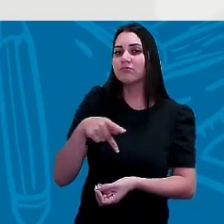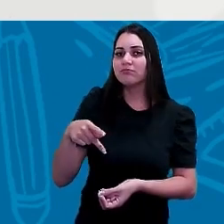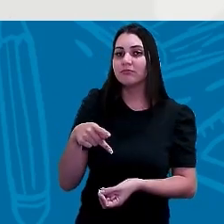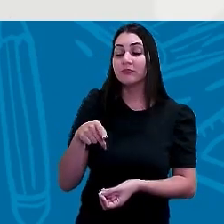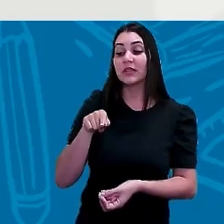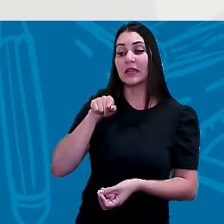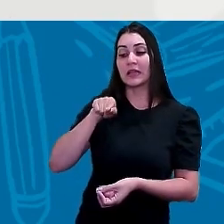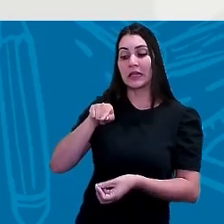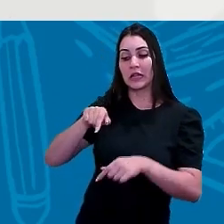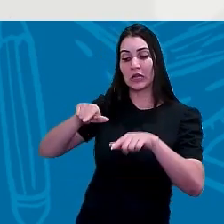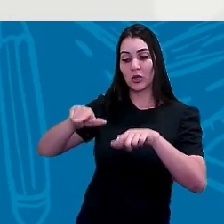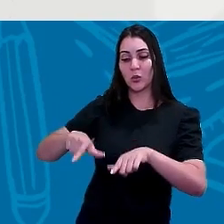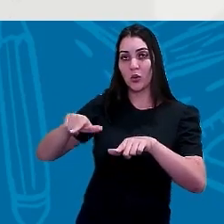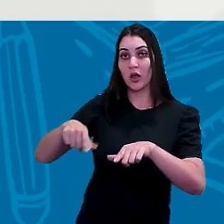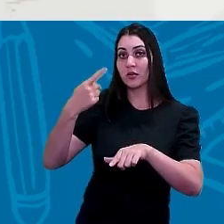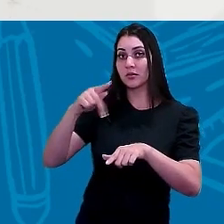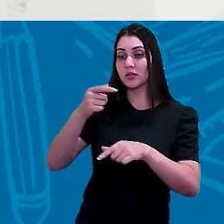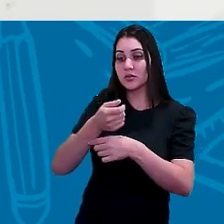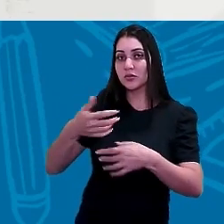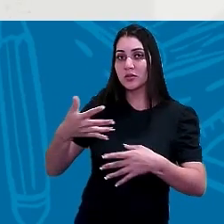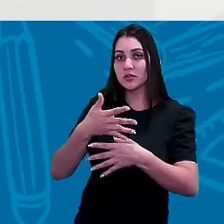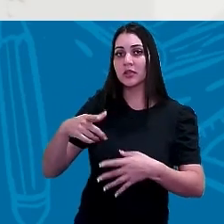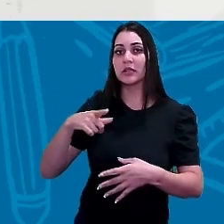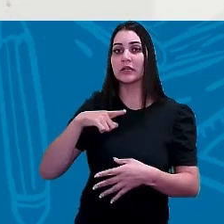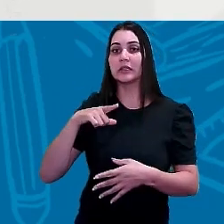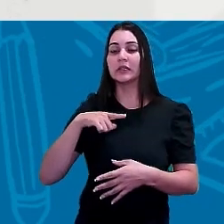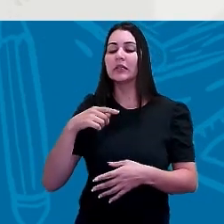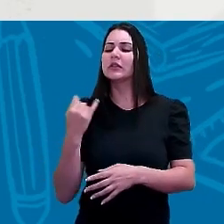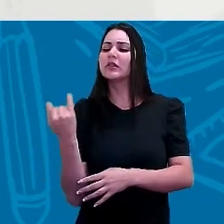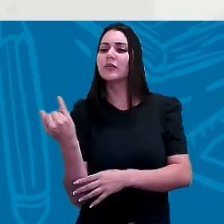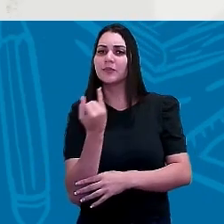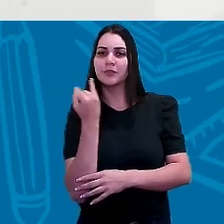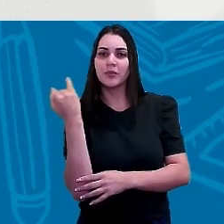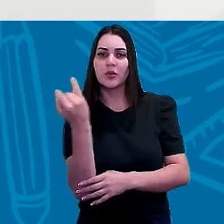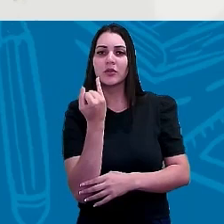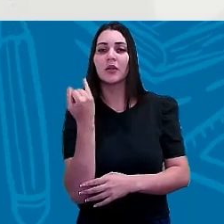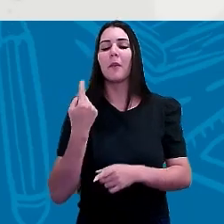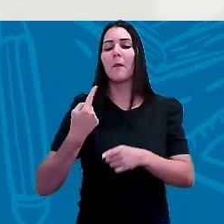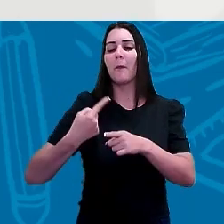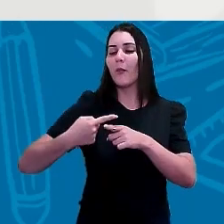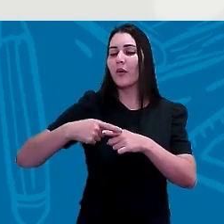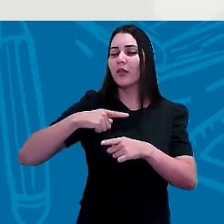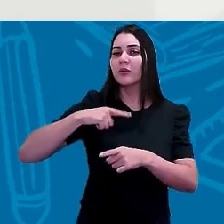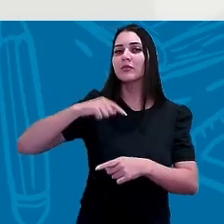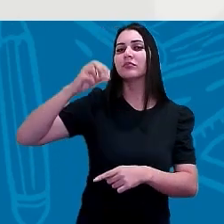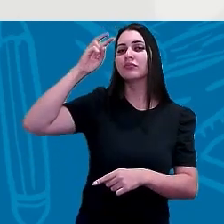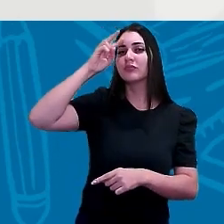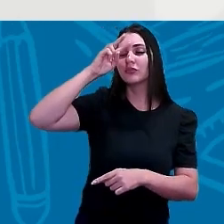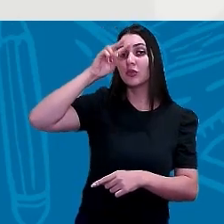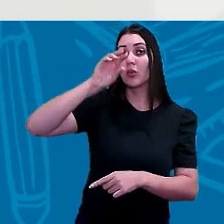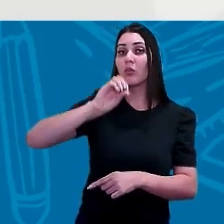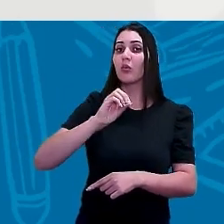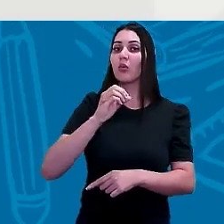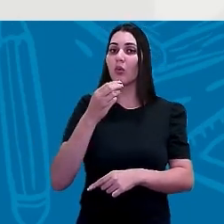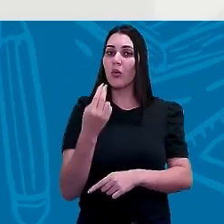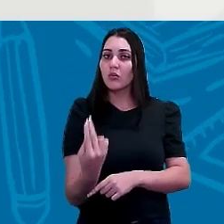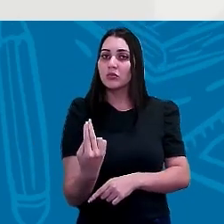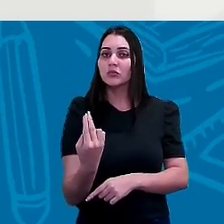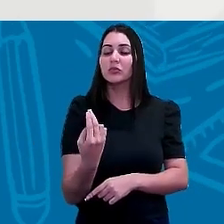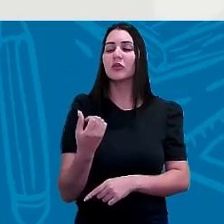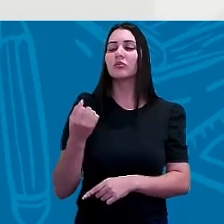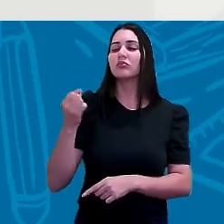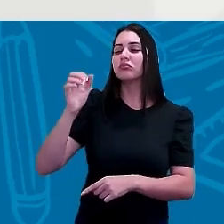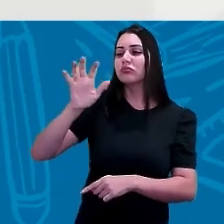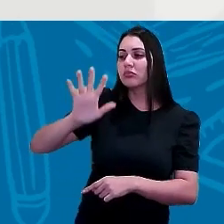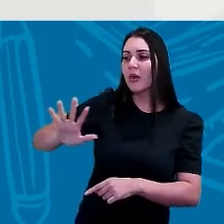aquele lugarzinho na sua cidade que tem uma certa importância porque tem uma história ou por ser uma